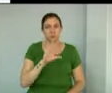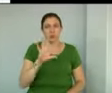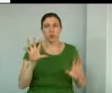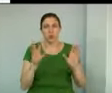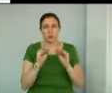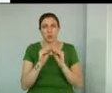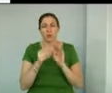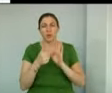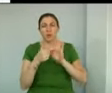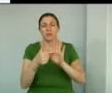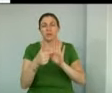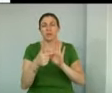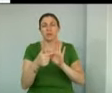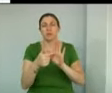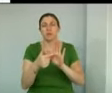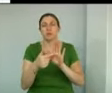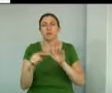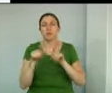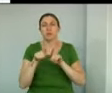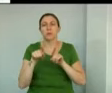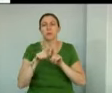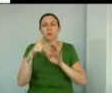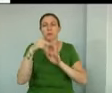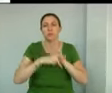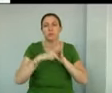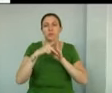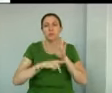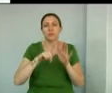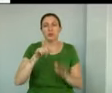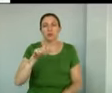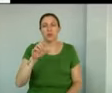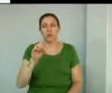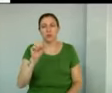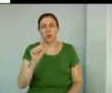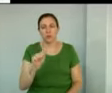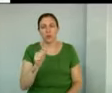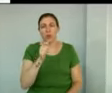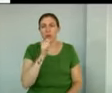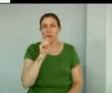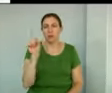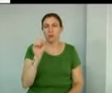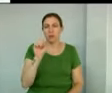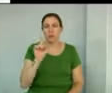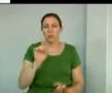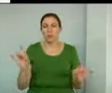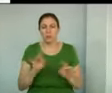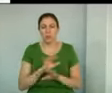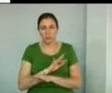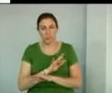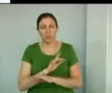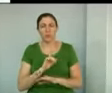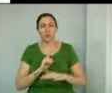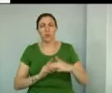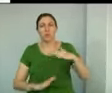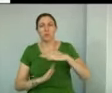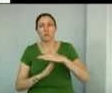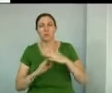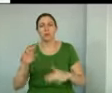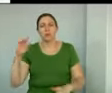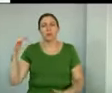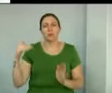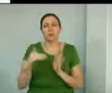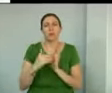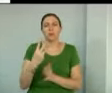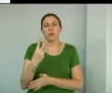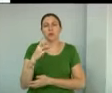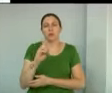que nós fizemos aqui e o projeto da LOA, quando tiver concluído, ainda não está pronto, vai ter que vir para a Câmara até dia 30 agora de outubro, então essa